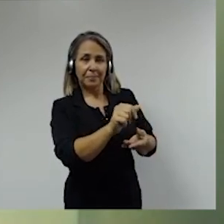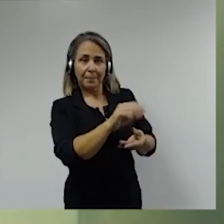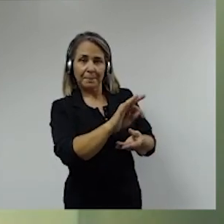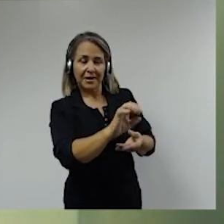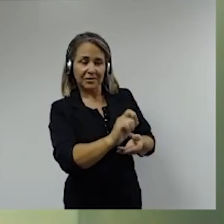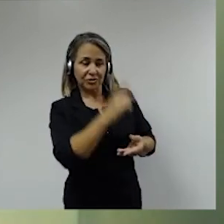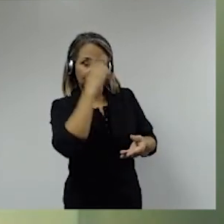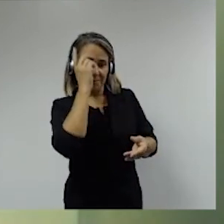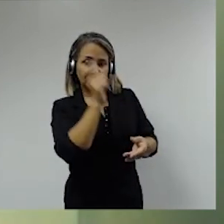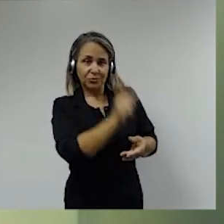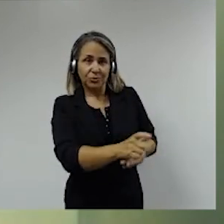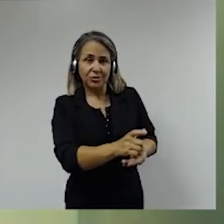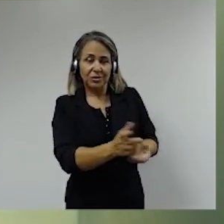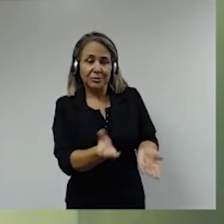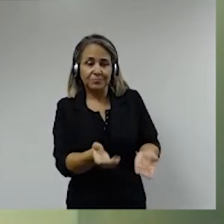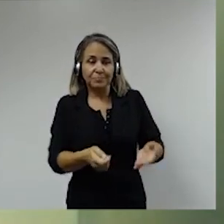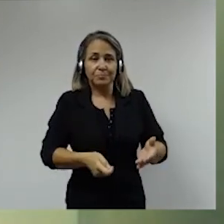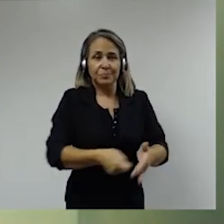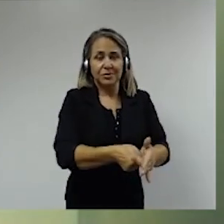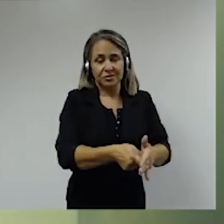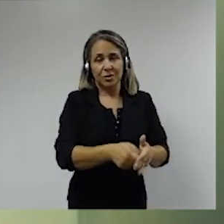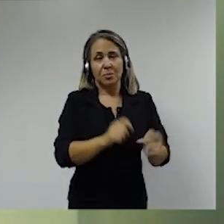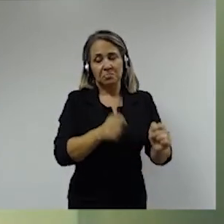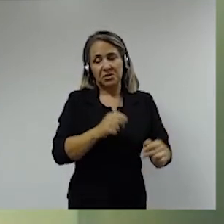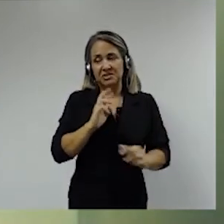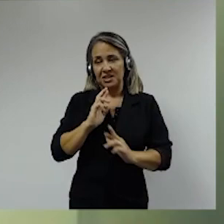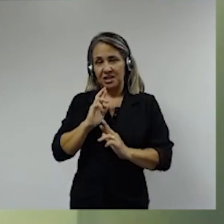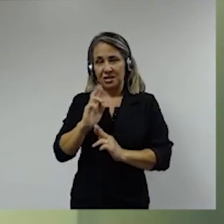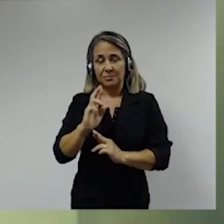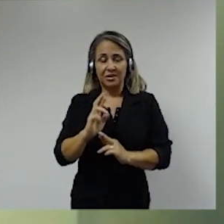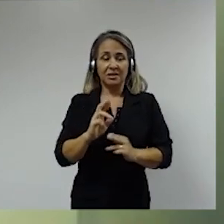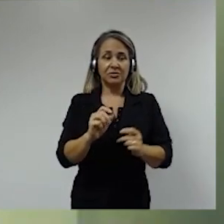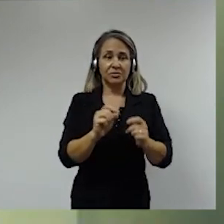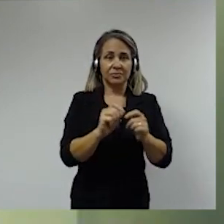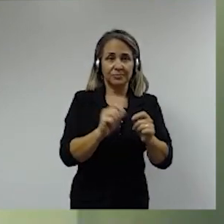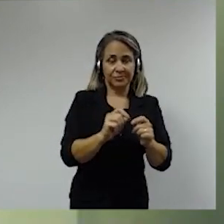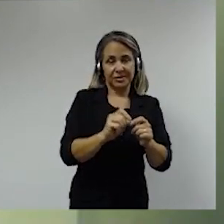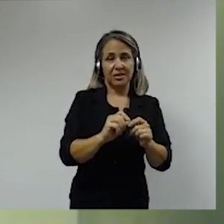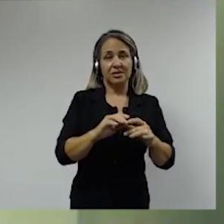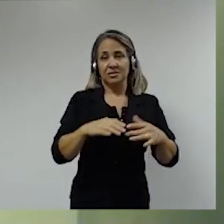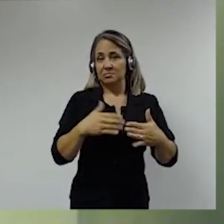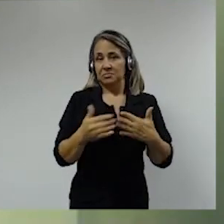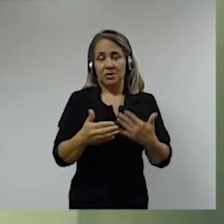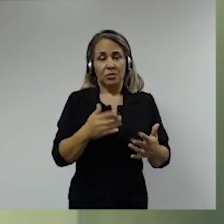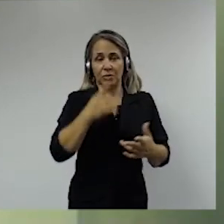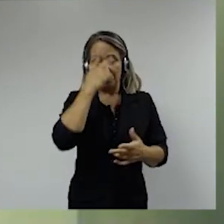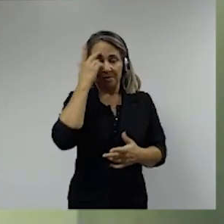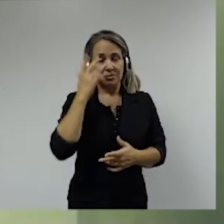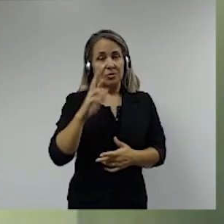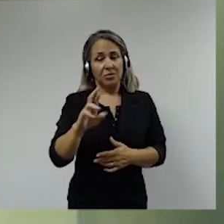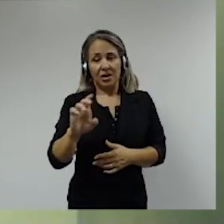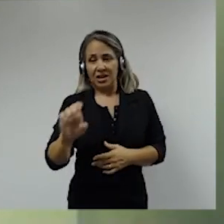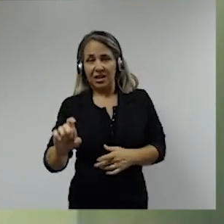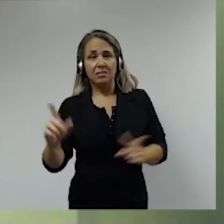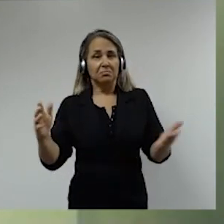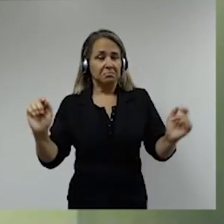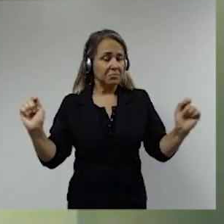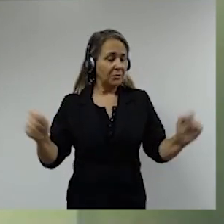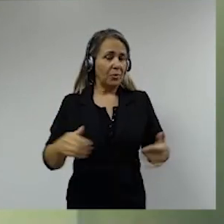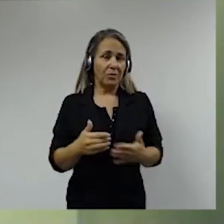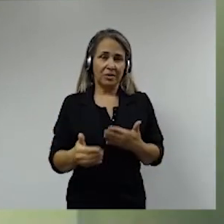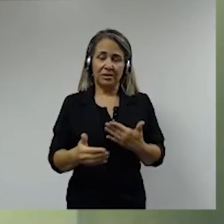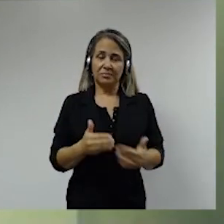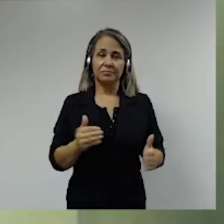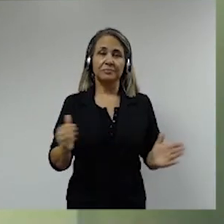maior prejudicada, seja ela reclamante, seja ela autora, seja ela reclamada, seja ela ré. Não